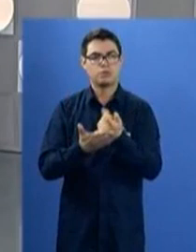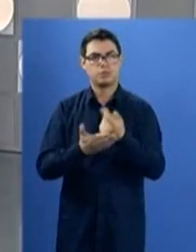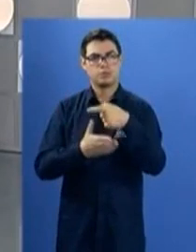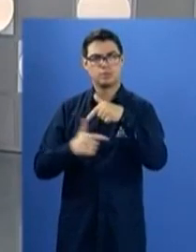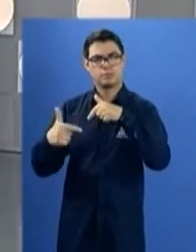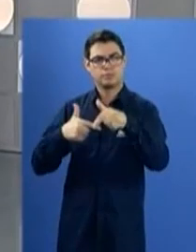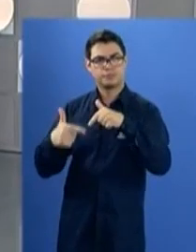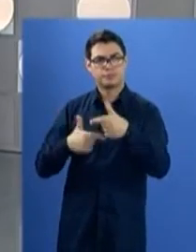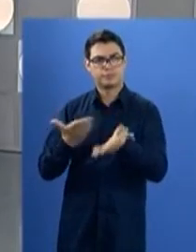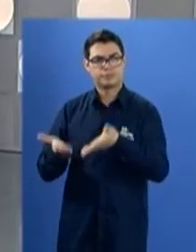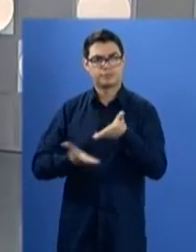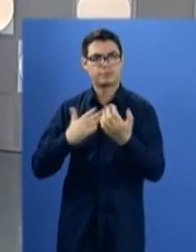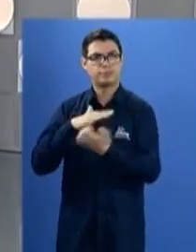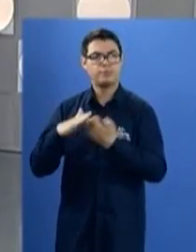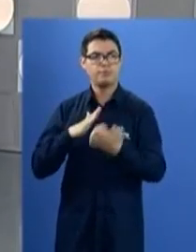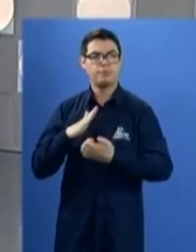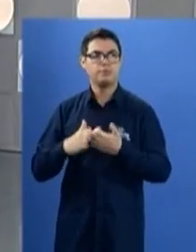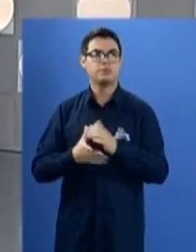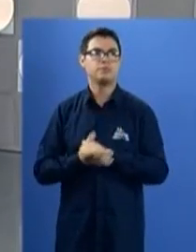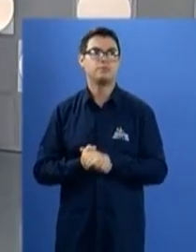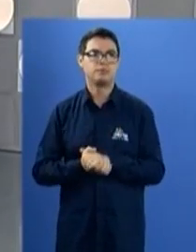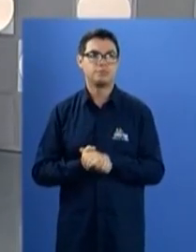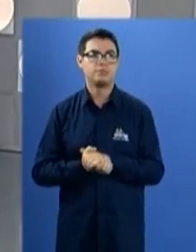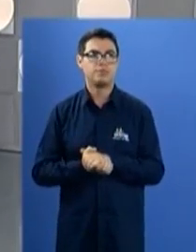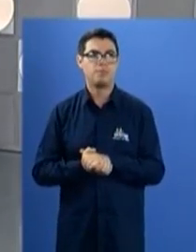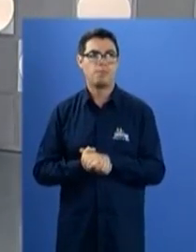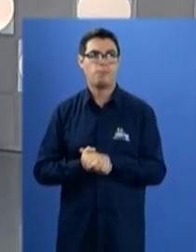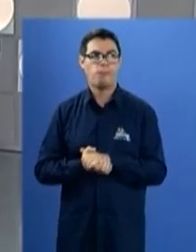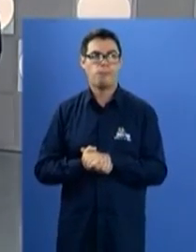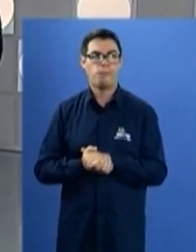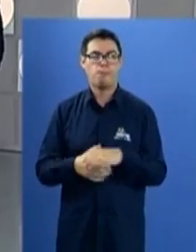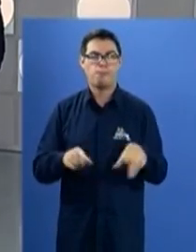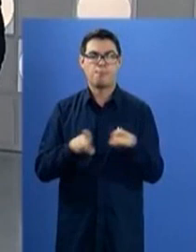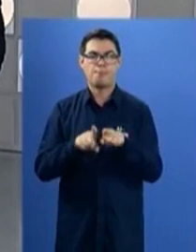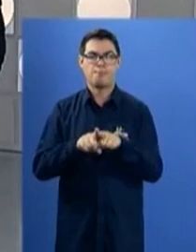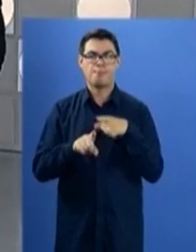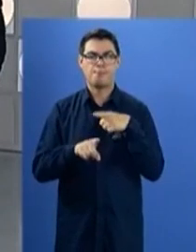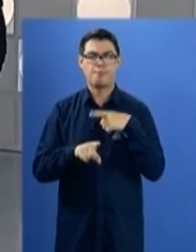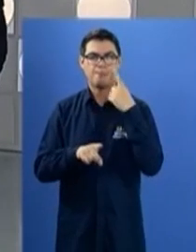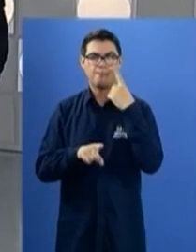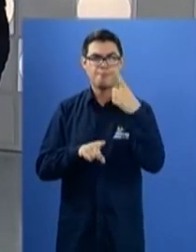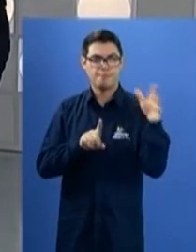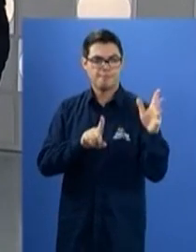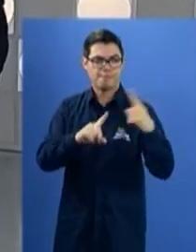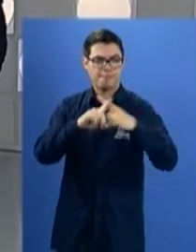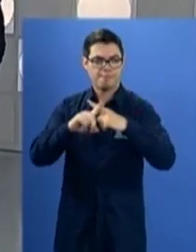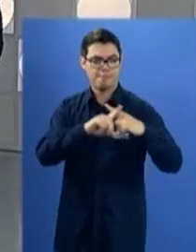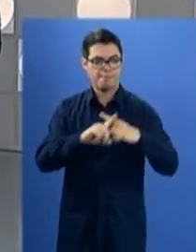serviços fornecidos por essa organização. A concorrência do ambiente